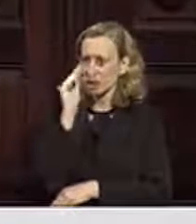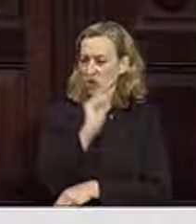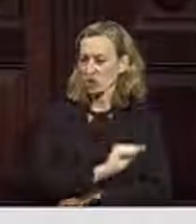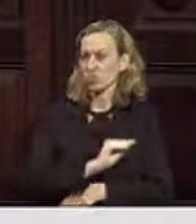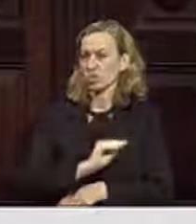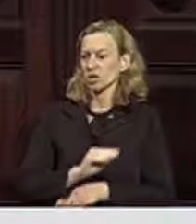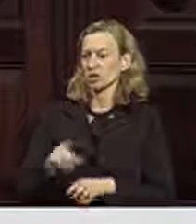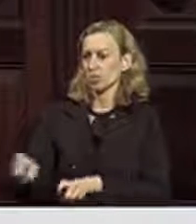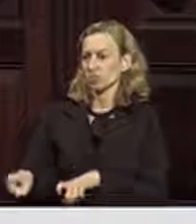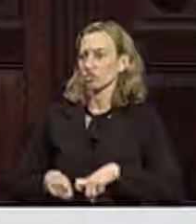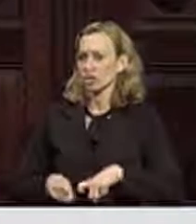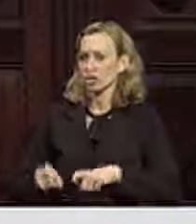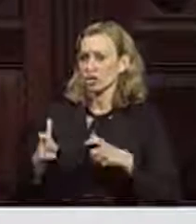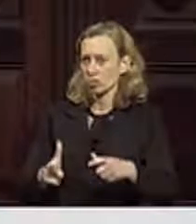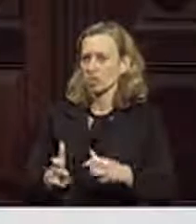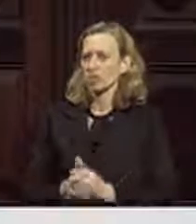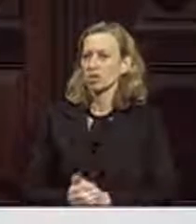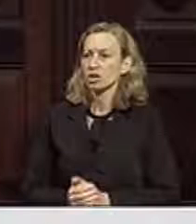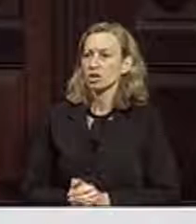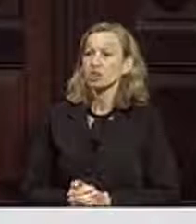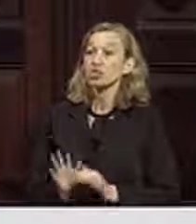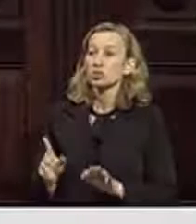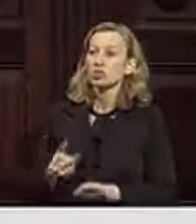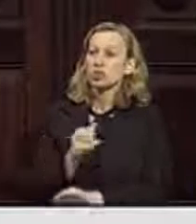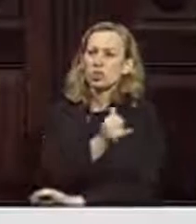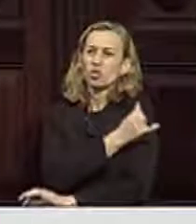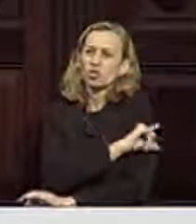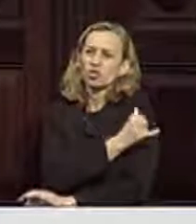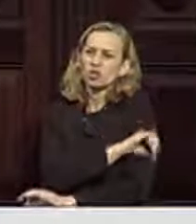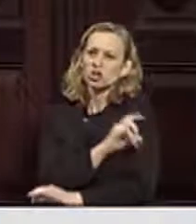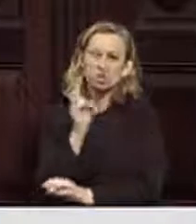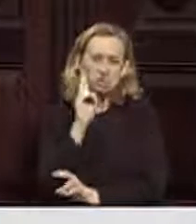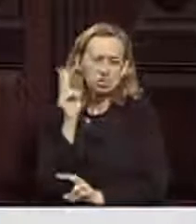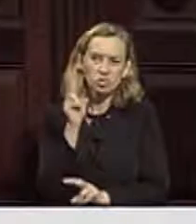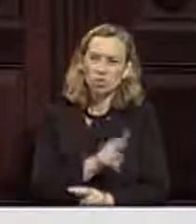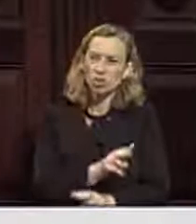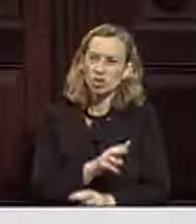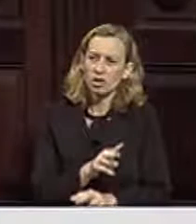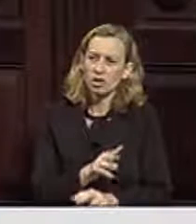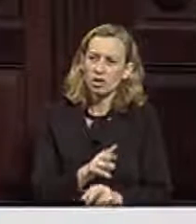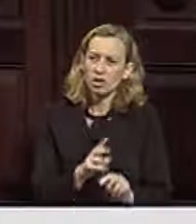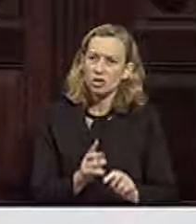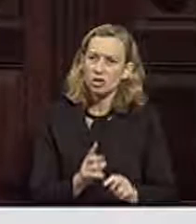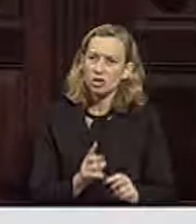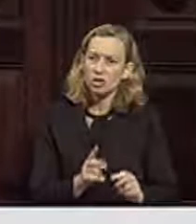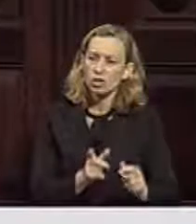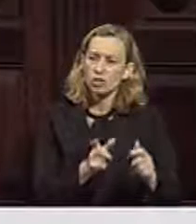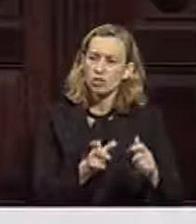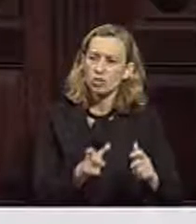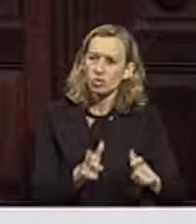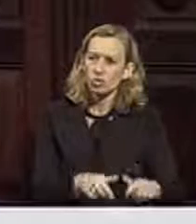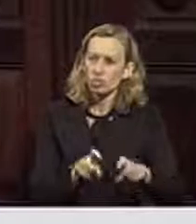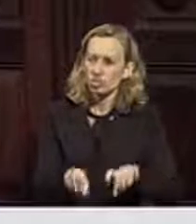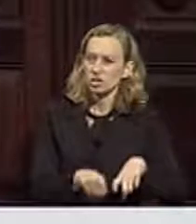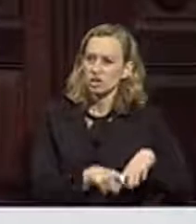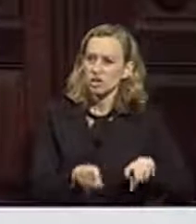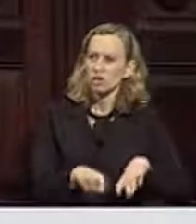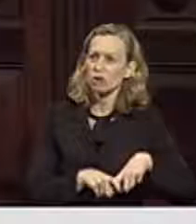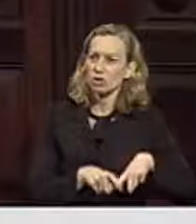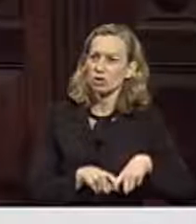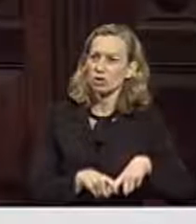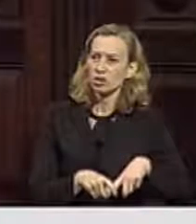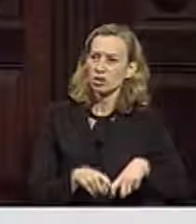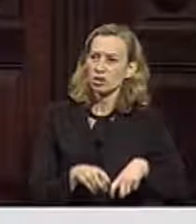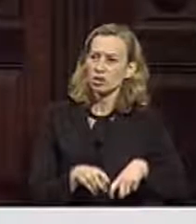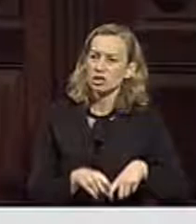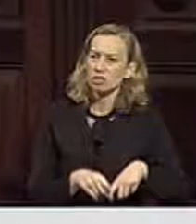Estado. E não há jeito para o Rio de Janeiro sem o olhar voltado para o interior. E esse jeito